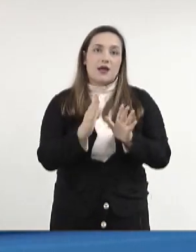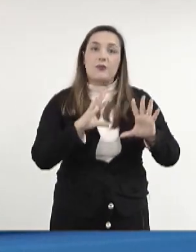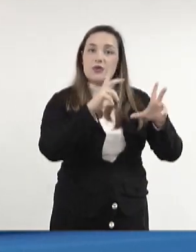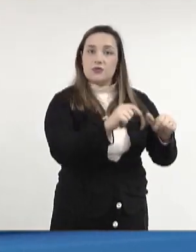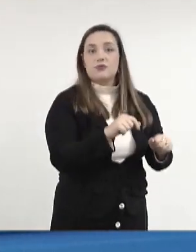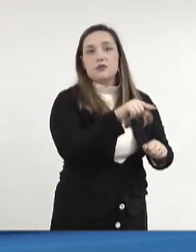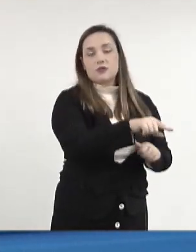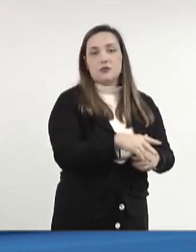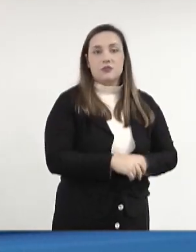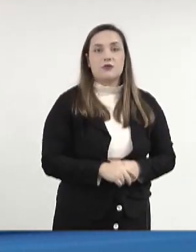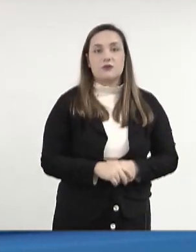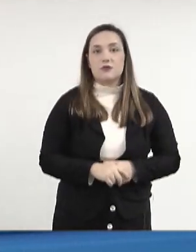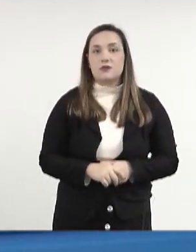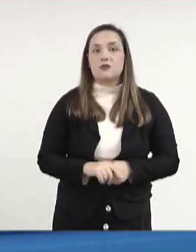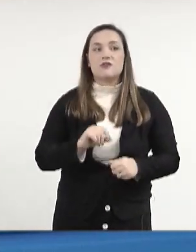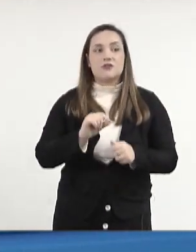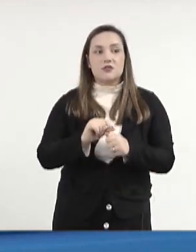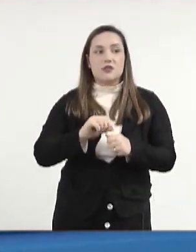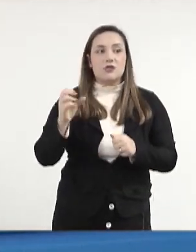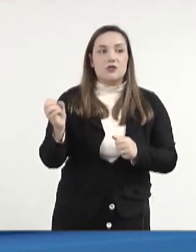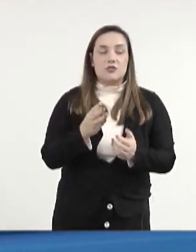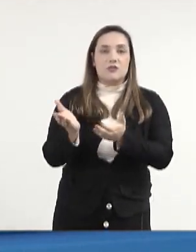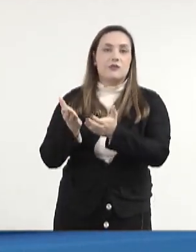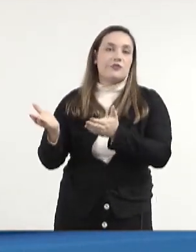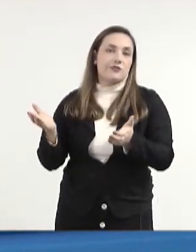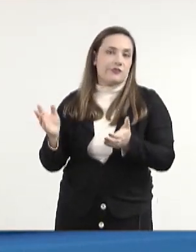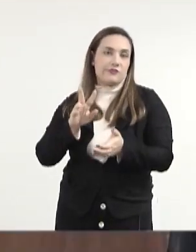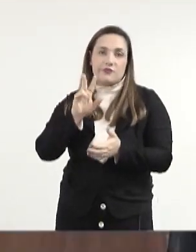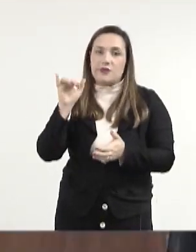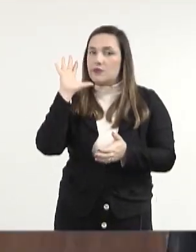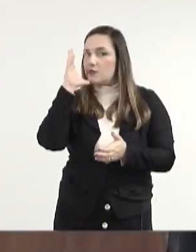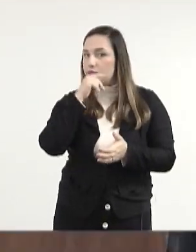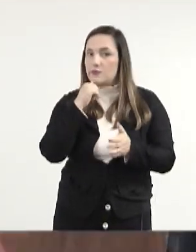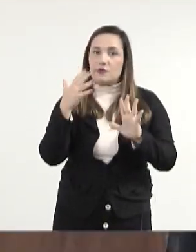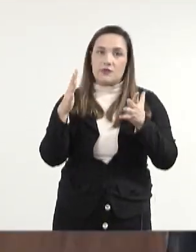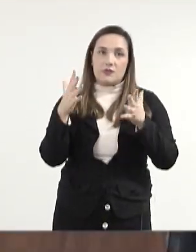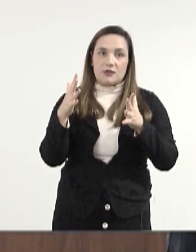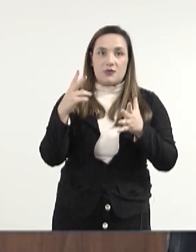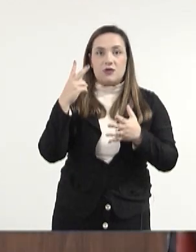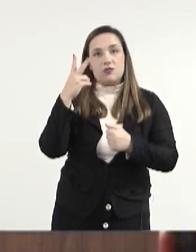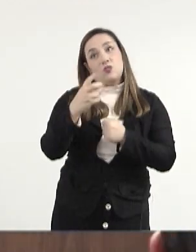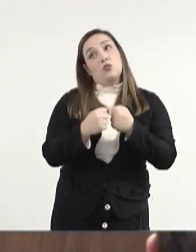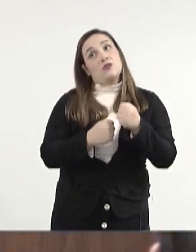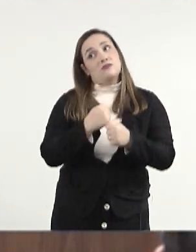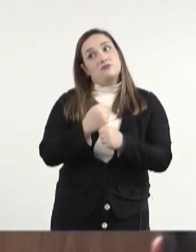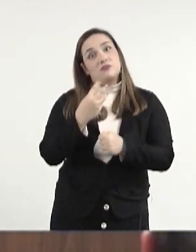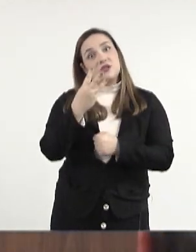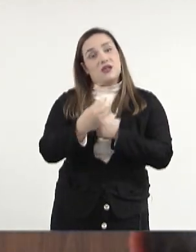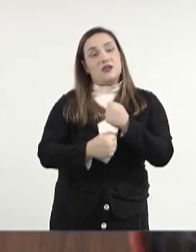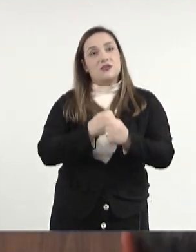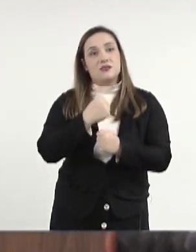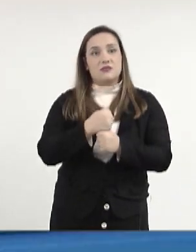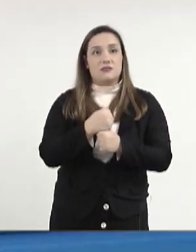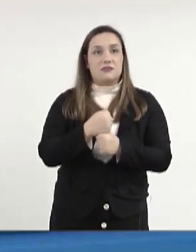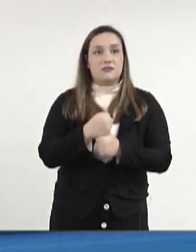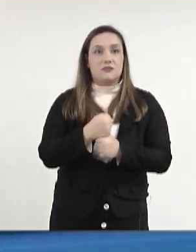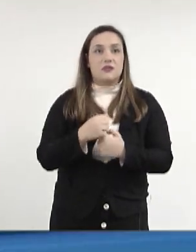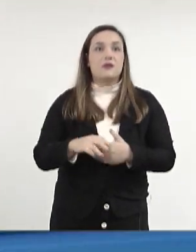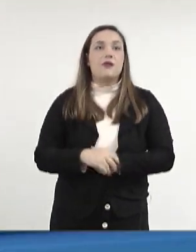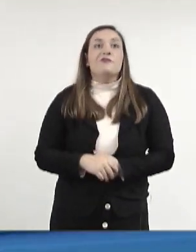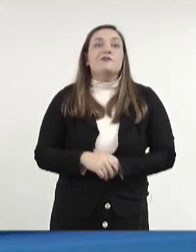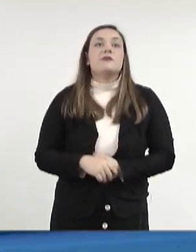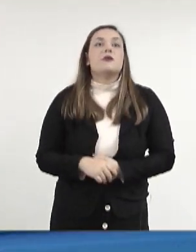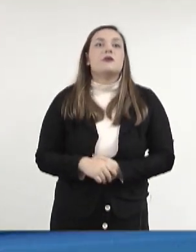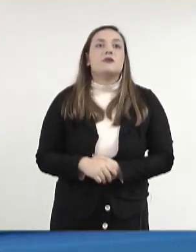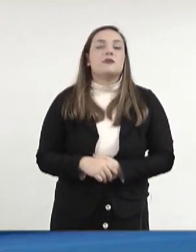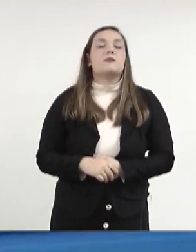tudo, vai se relicitar, nós vamos demorar aproximadamente aí 2 ou 3 anos para poder ter